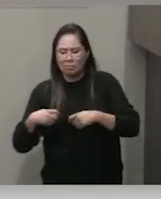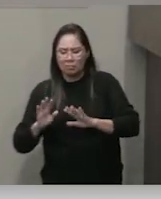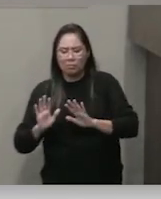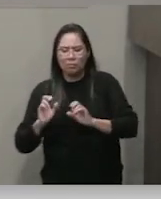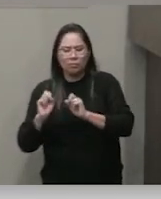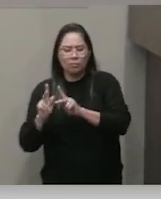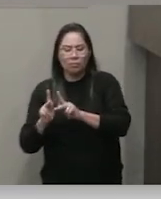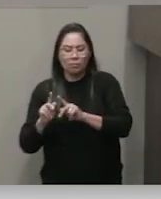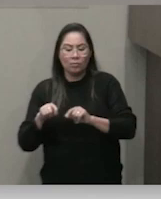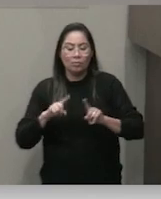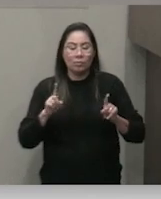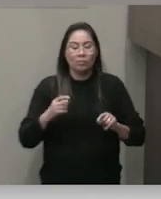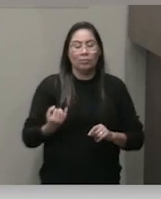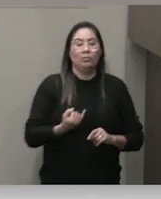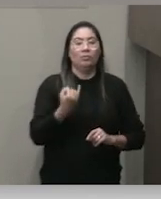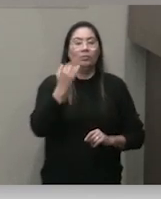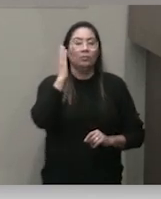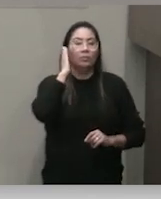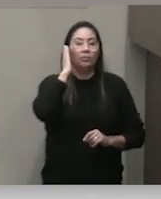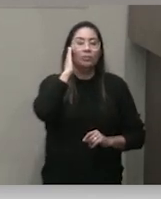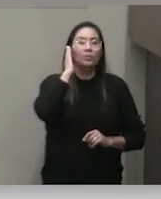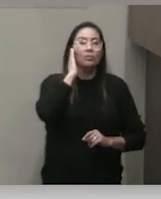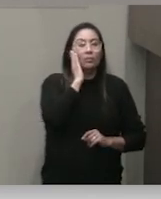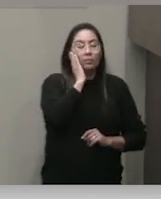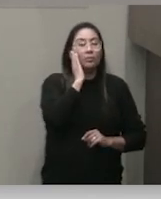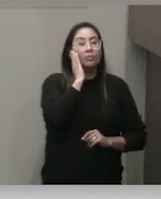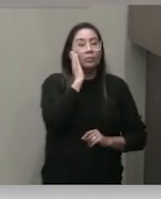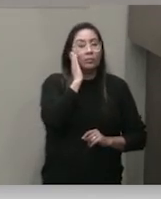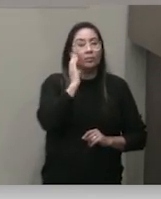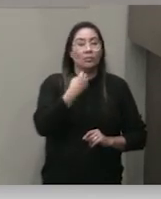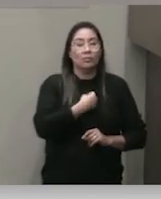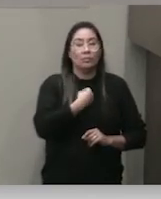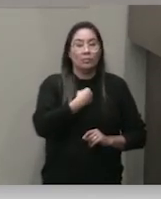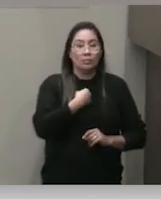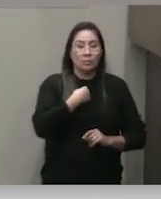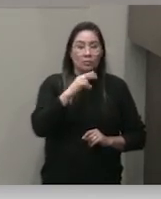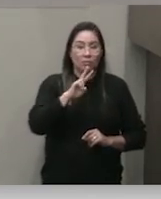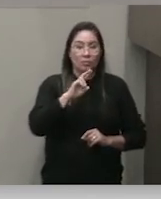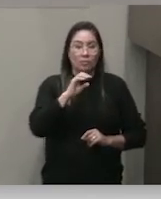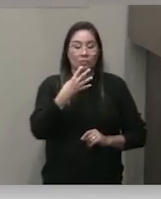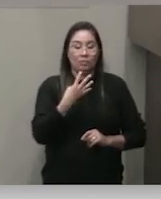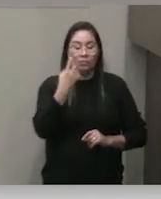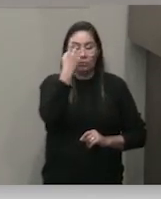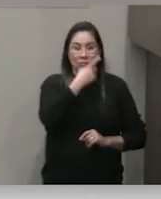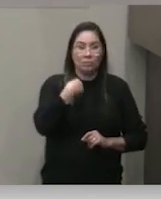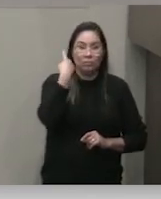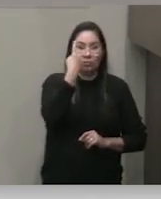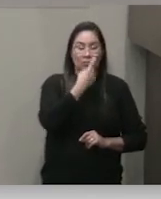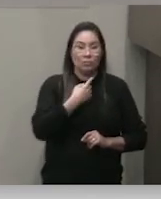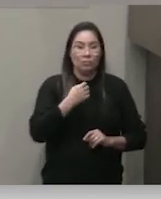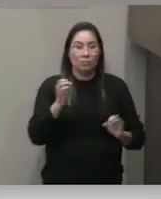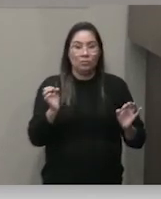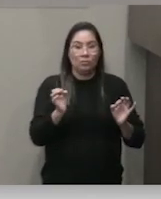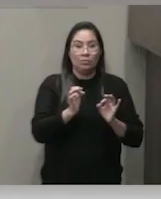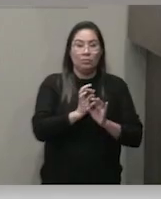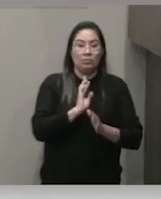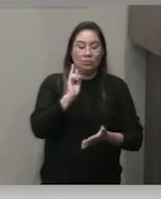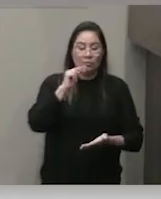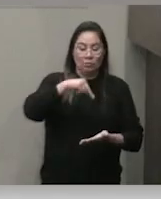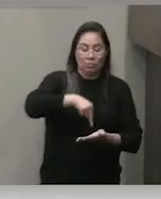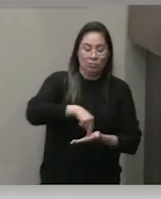certo. Mas é importante sabermos, reconhecermos, valorizarmos que estão 24 horas prontos para